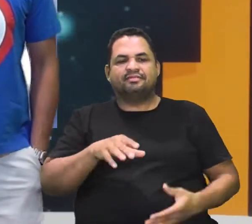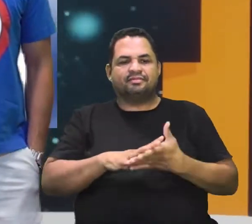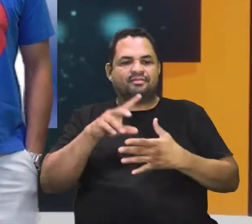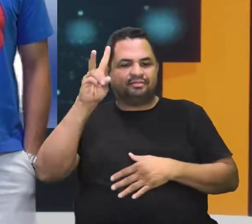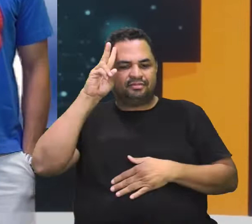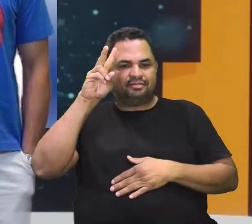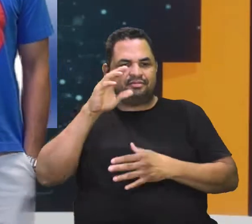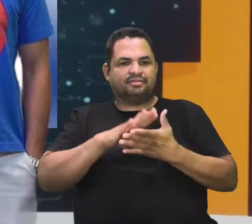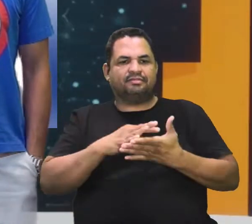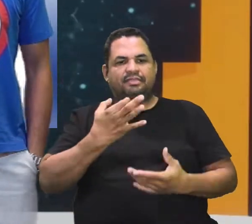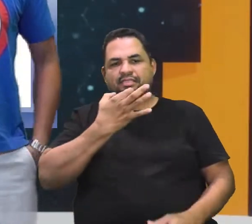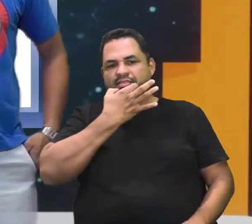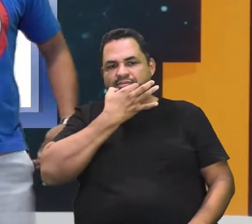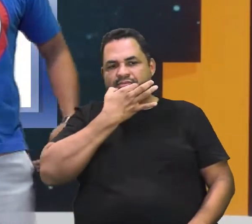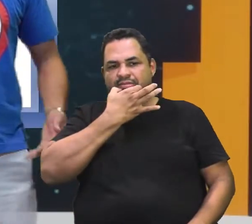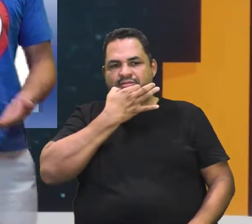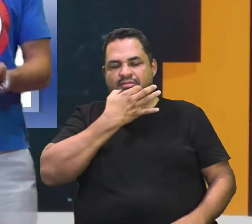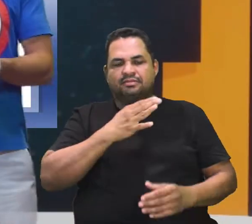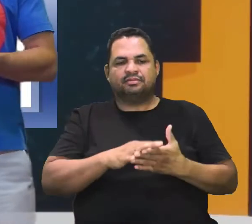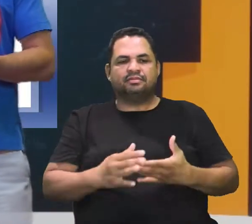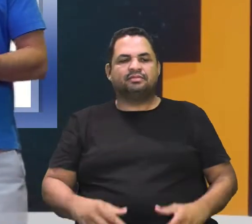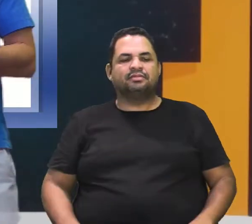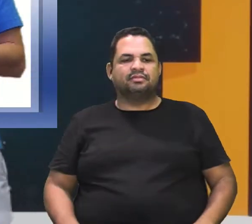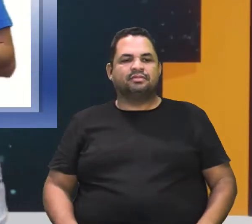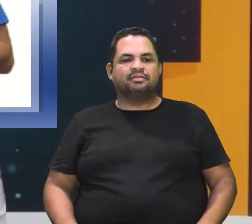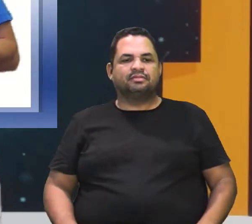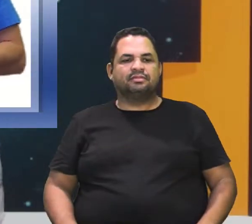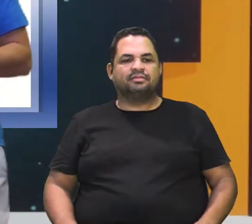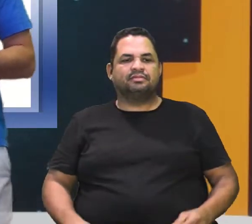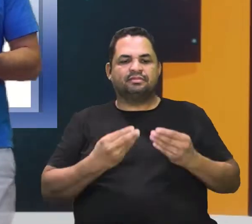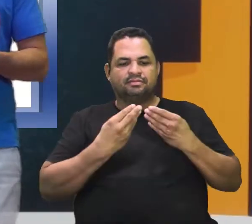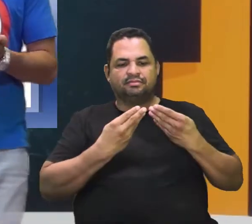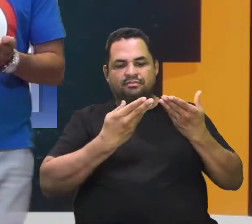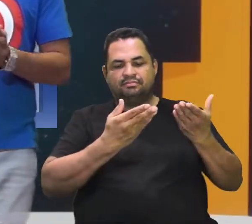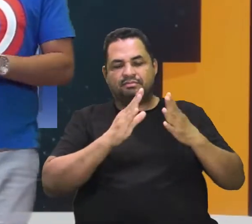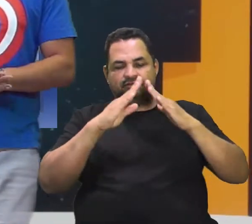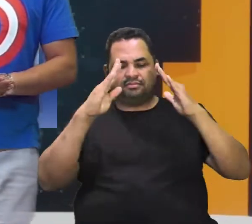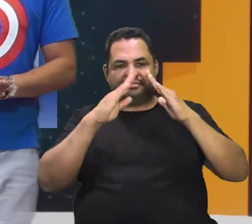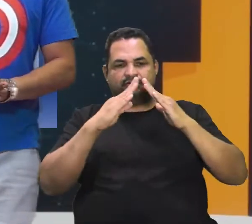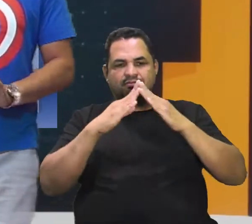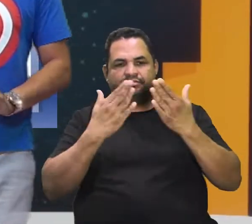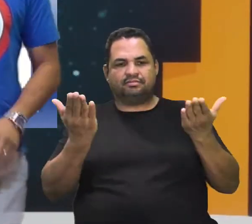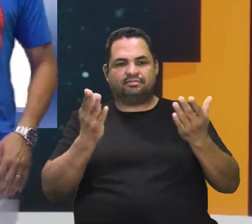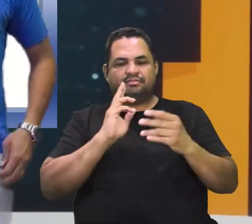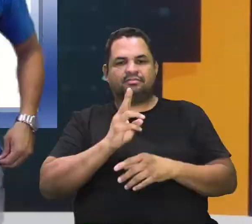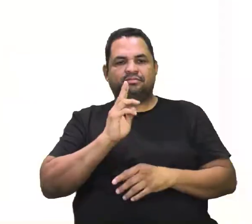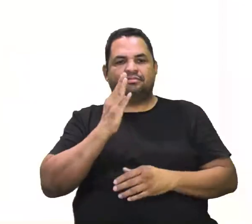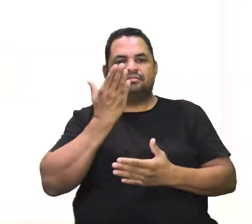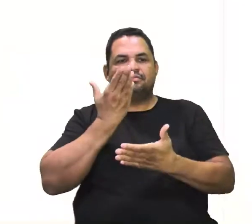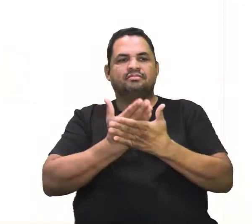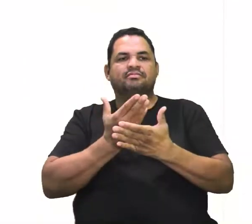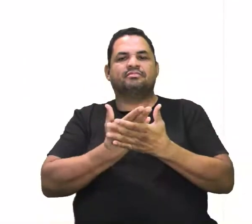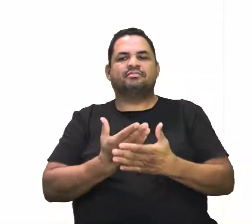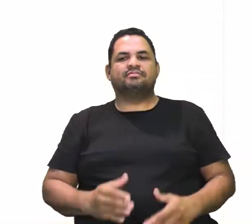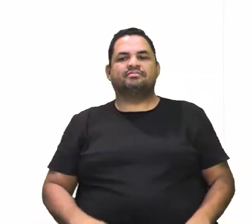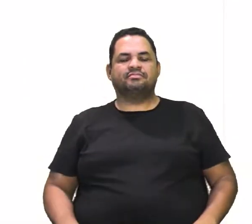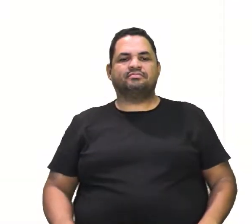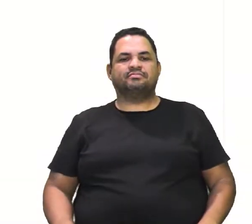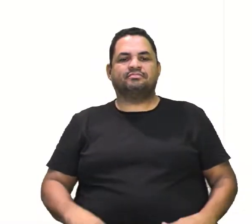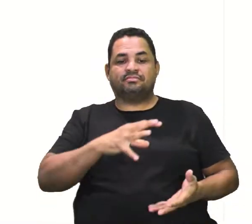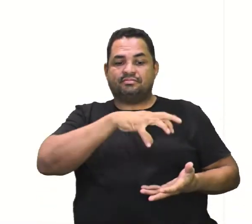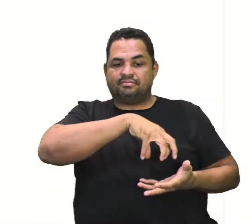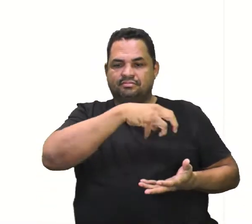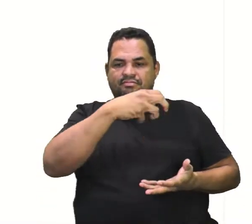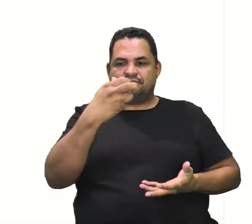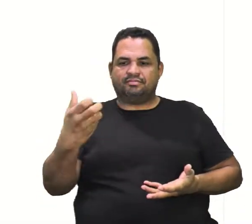de Língua Inglesa, Isso. Né? Legal, então, a escola homenageada Maria Celeste. Então, vamos continuando a nossa aula de hoje. Saindo